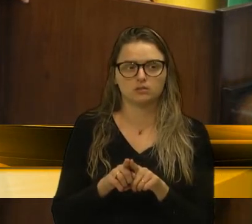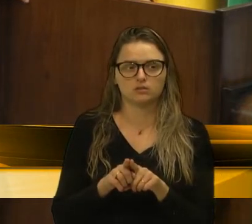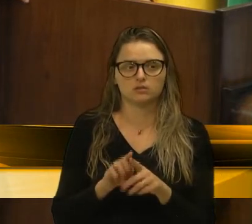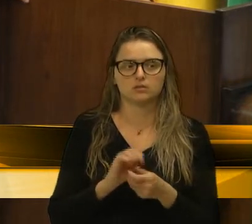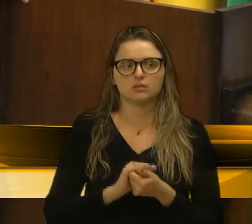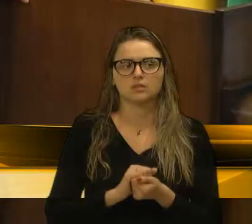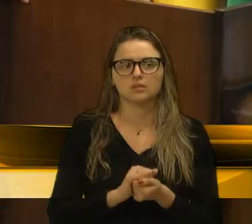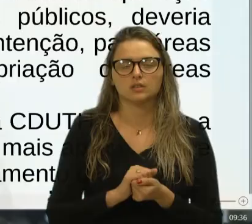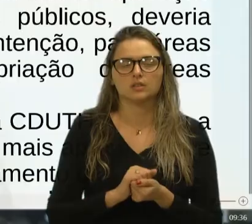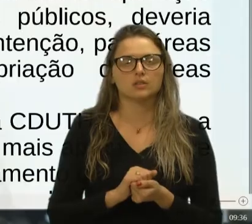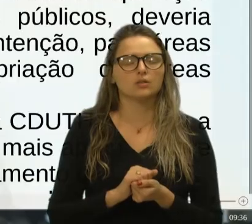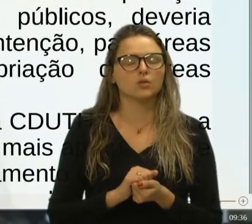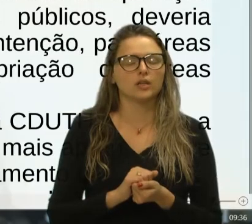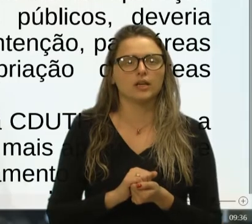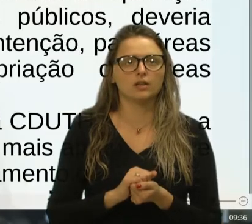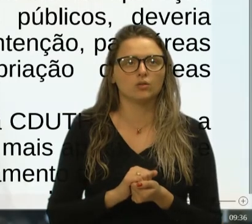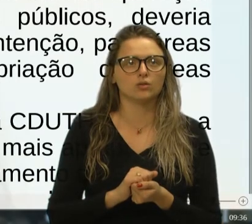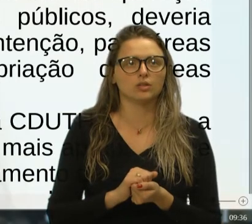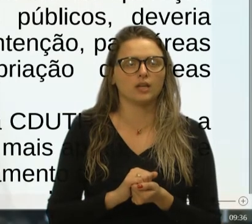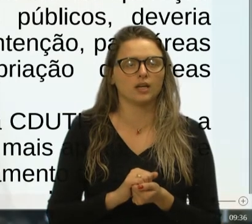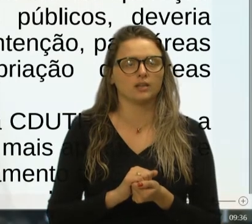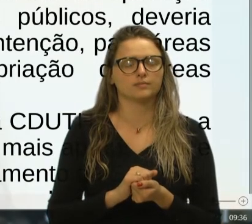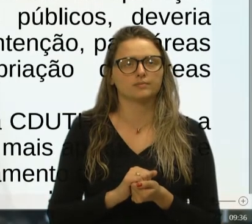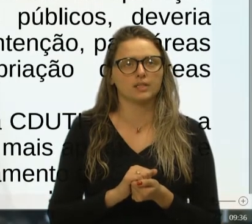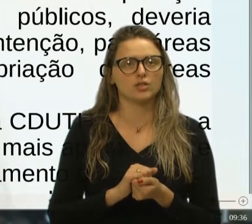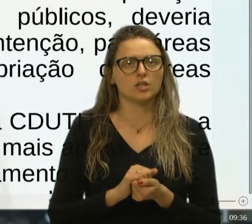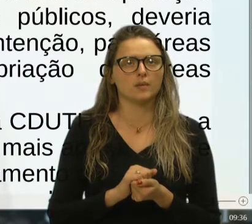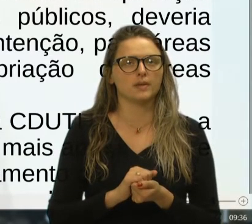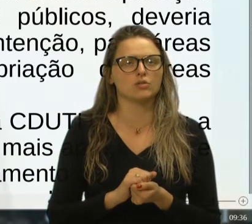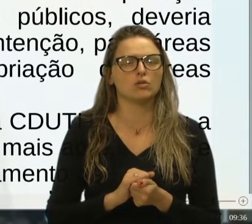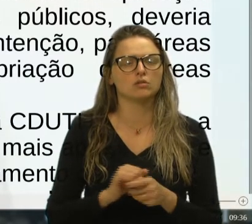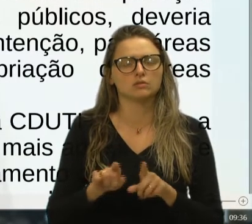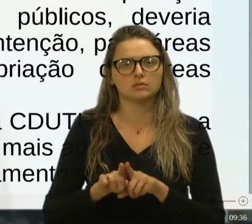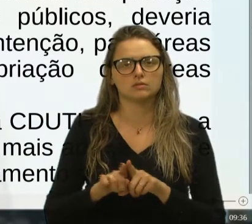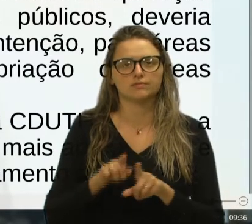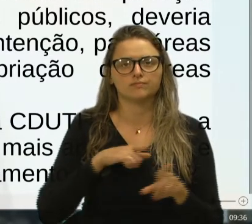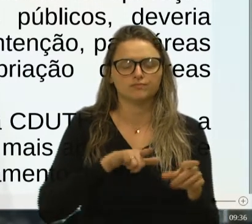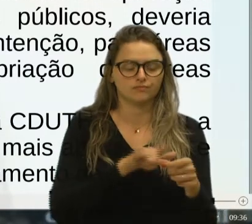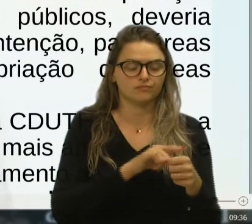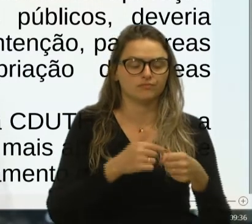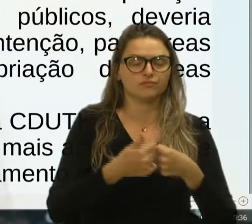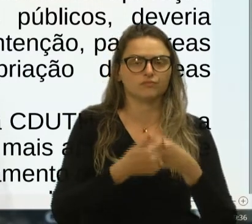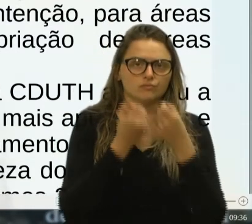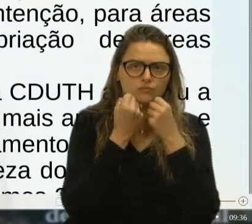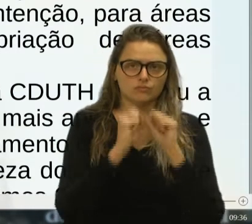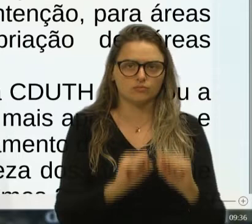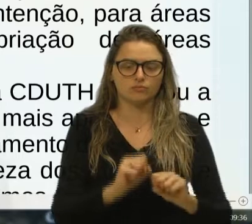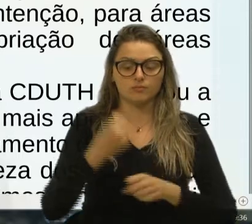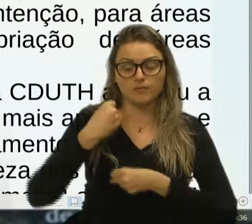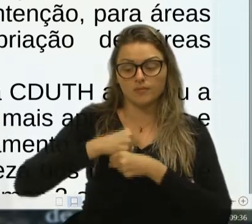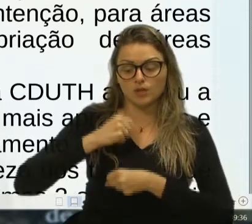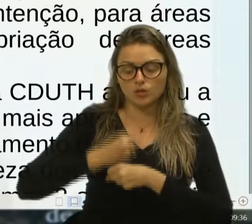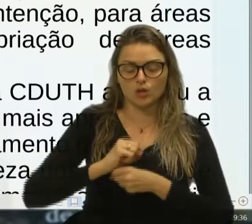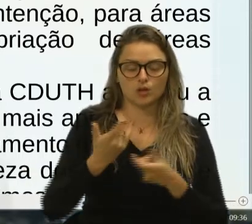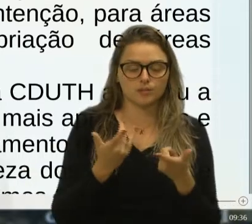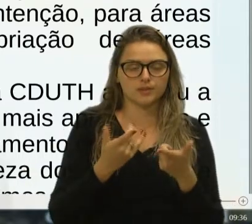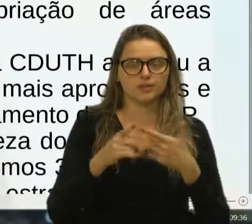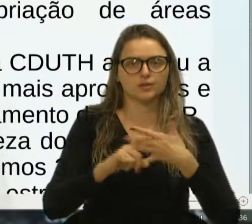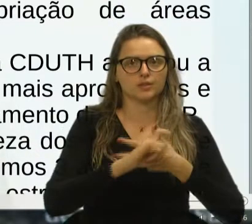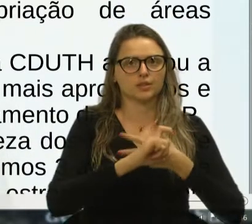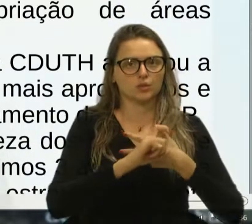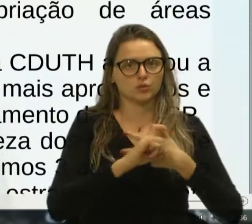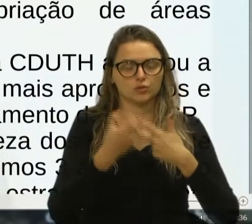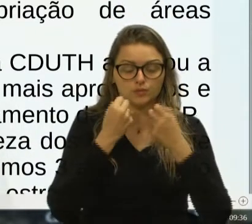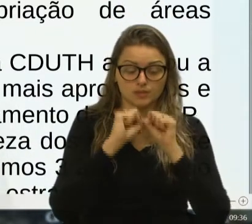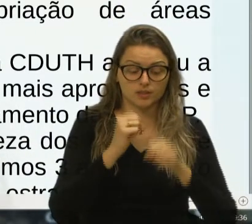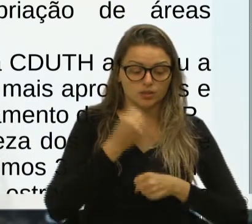Os tanques de detenção, o que o município, a Secretaria de Obras, o Executivo, perdão, a Secretaria de Obras nunca